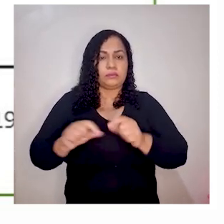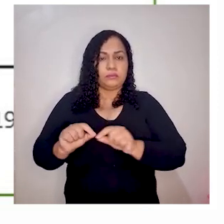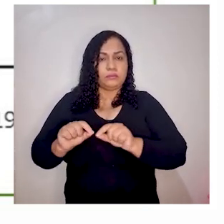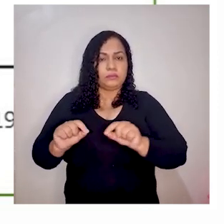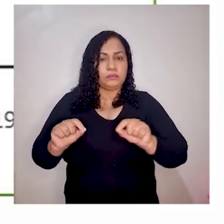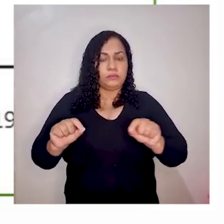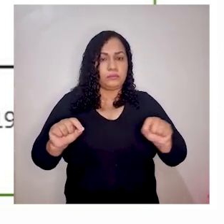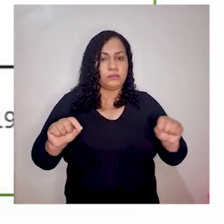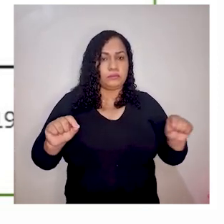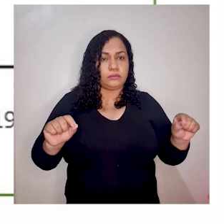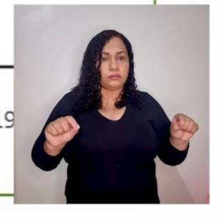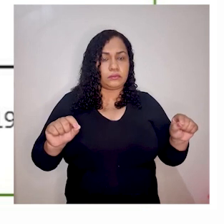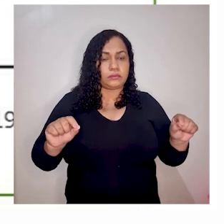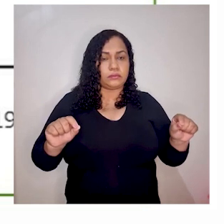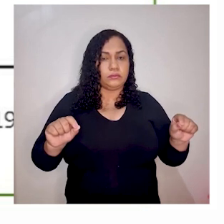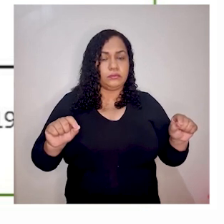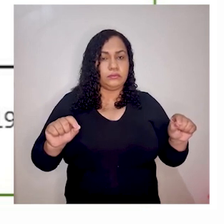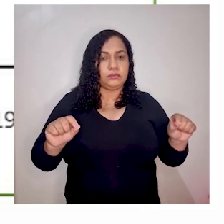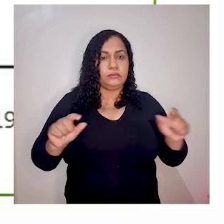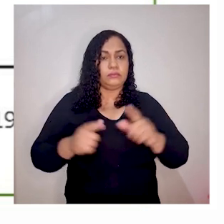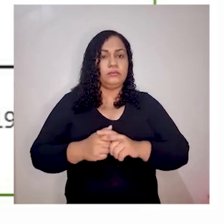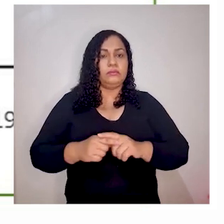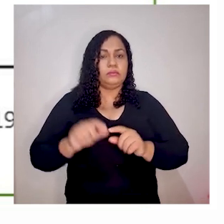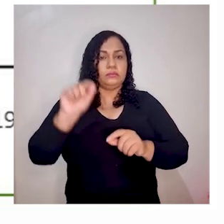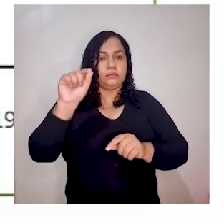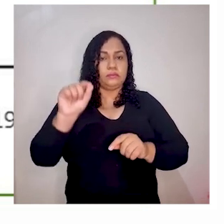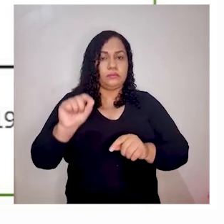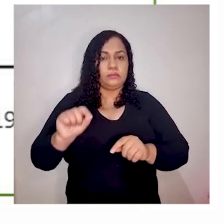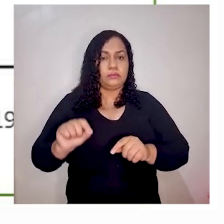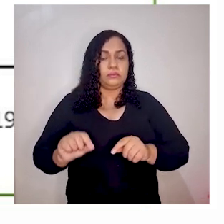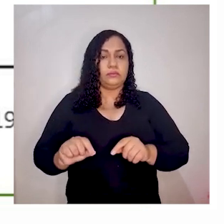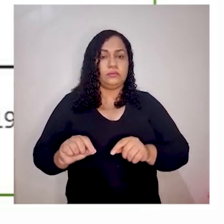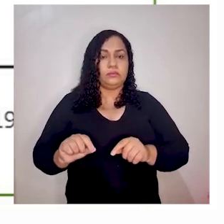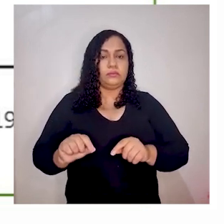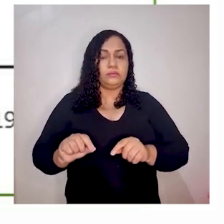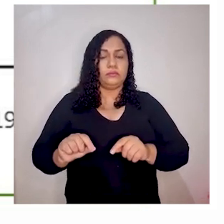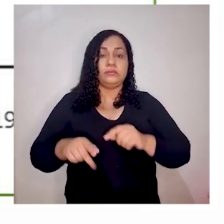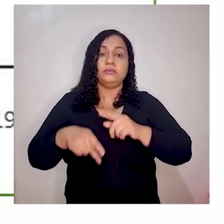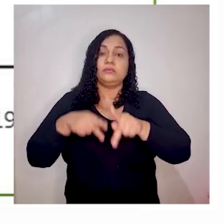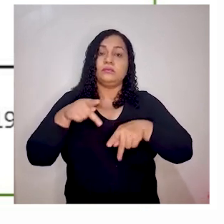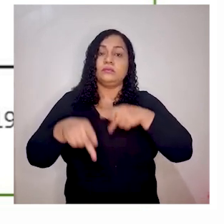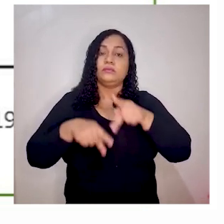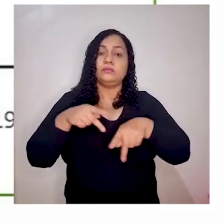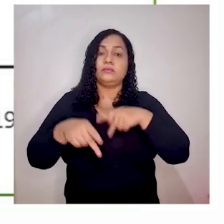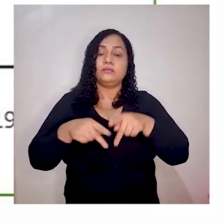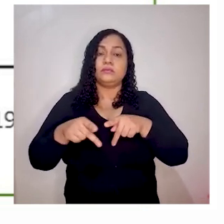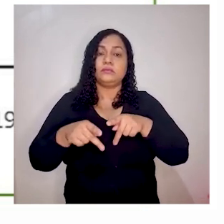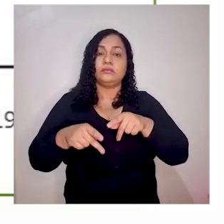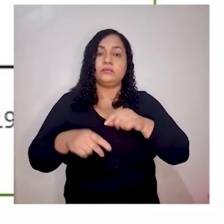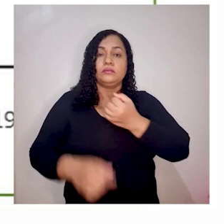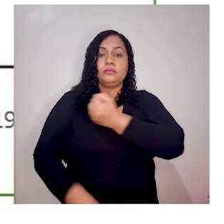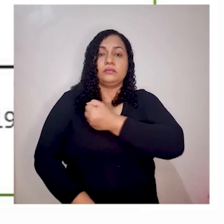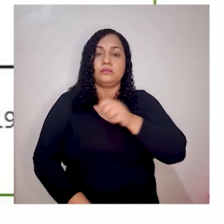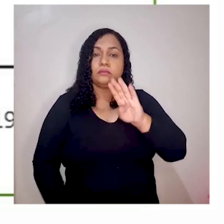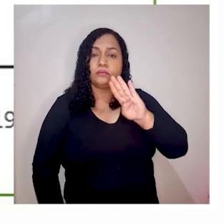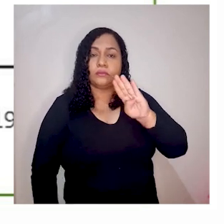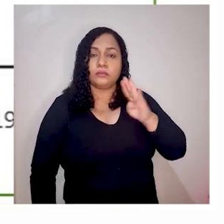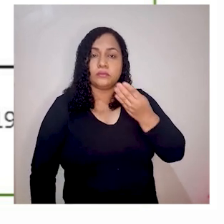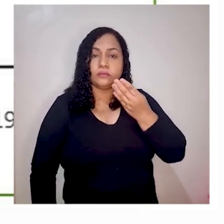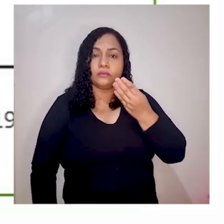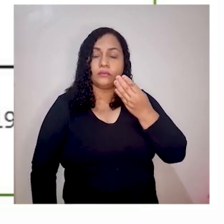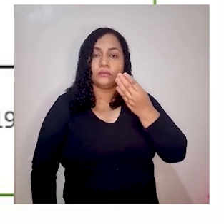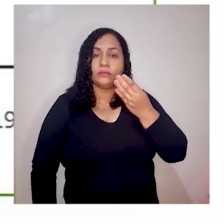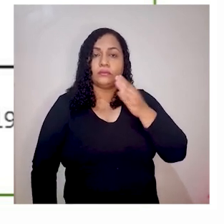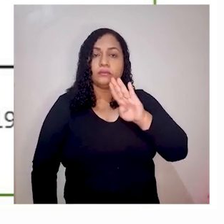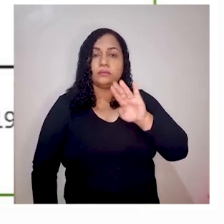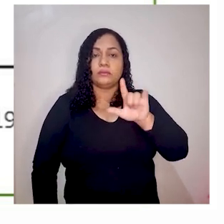anos, tá bom? E na linha vertical da tabela é a população em bilhões. Então a